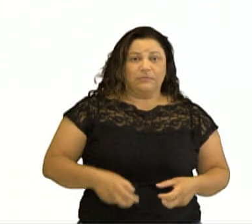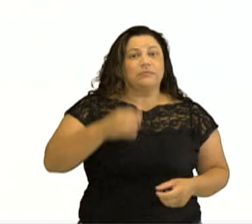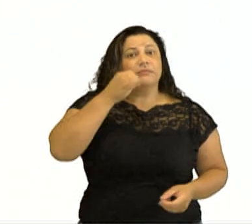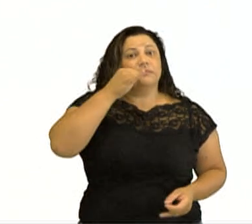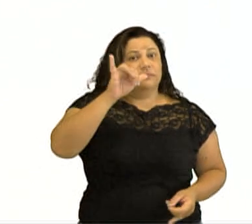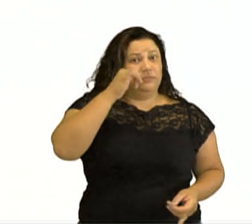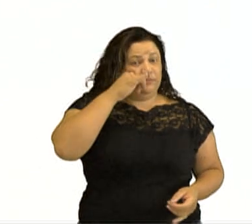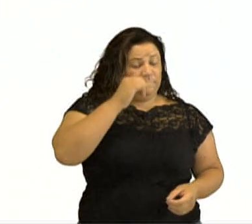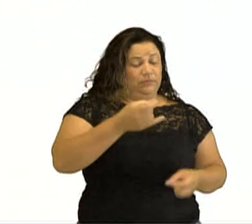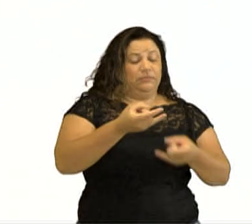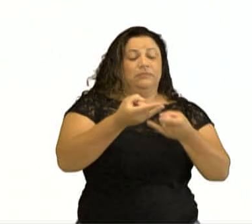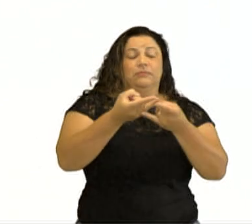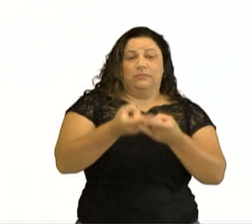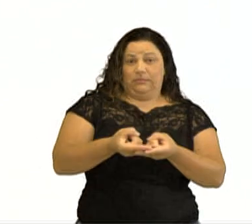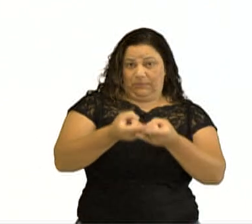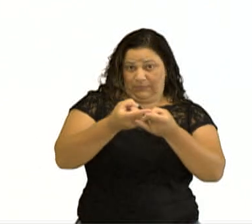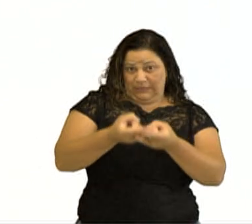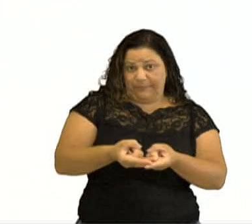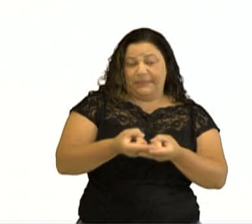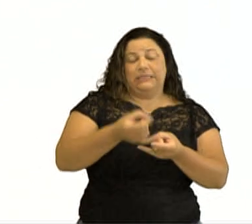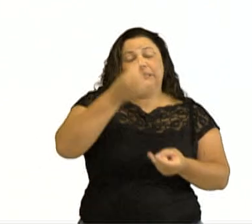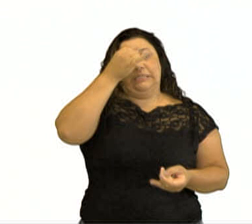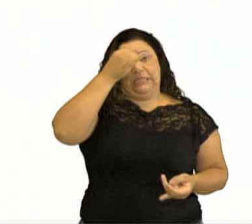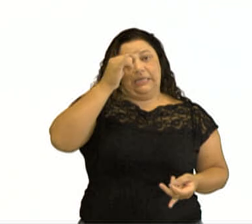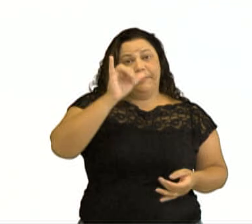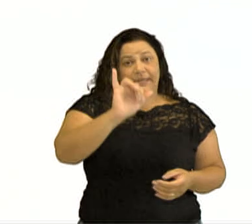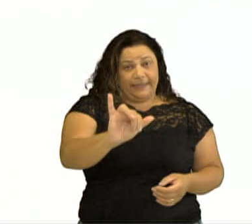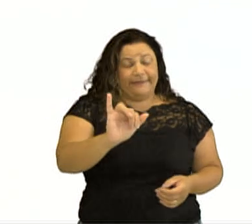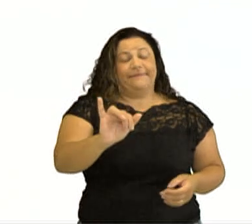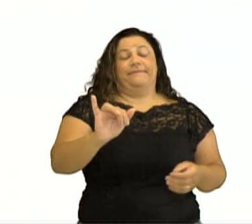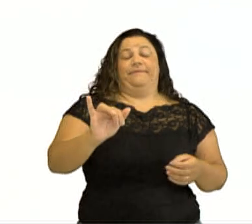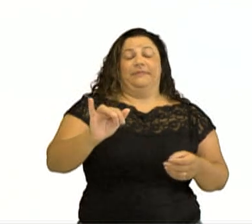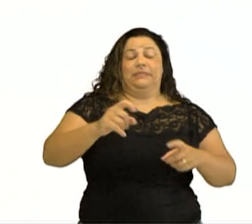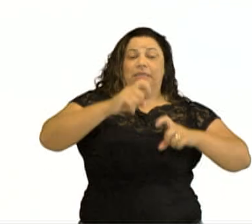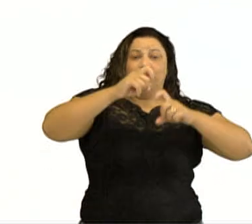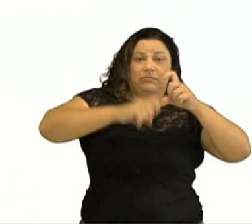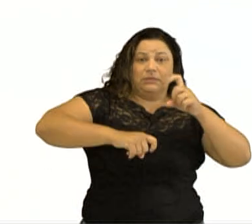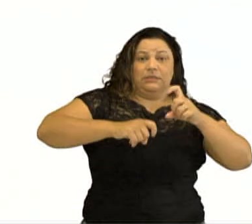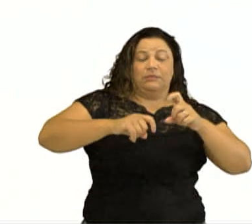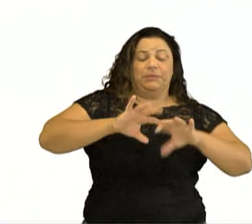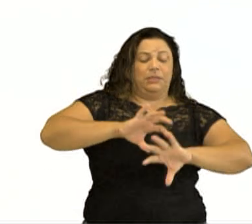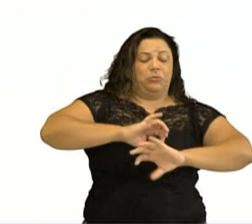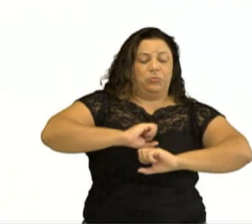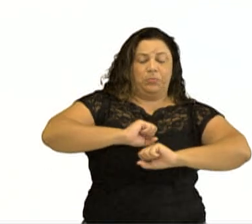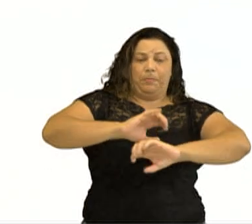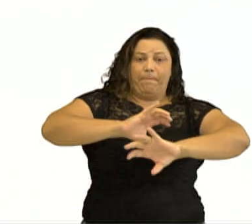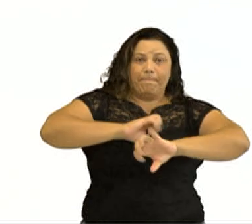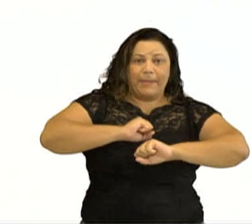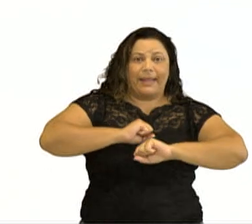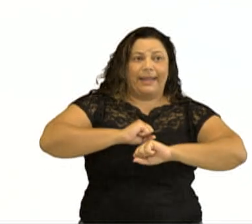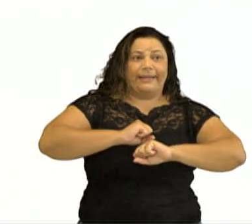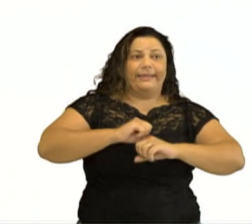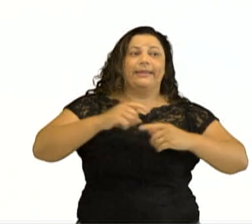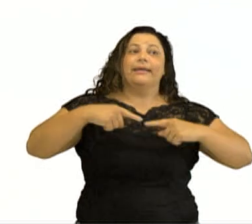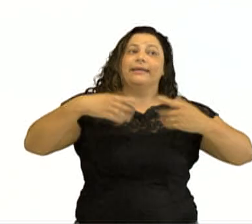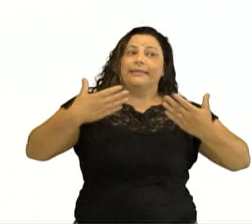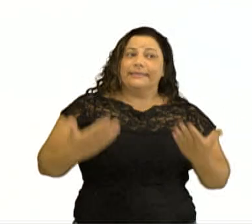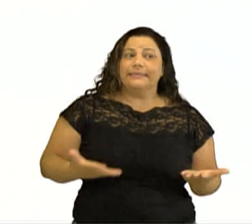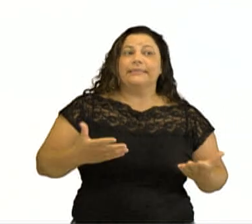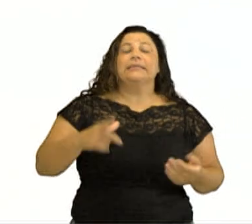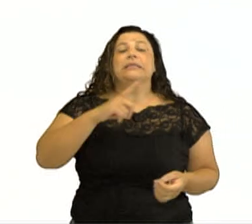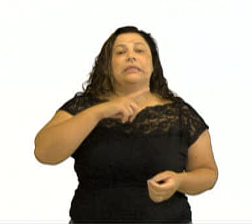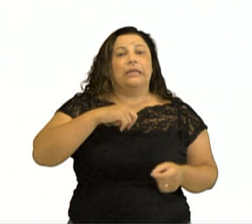usar a camisinha, o preservativo na hora do contato sexual para que não tenha essa transmissão dos vírus. E existe